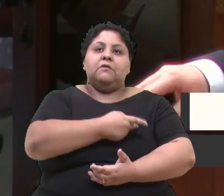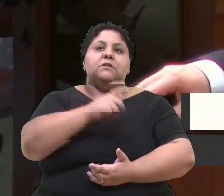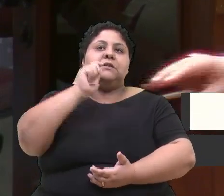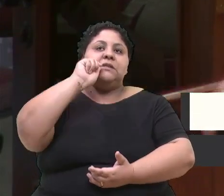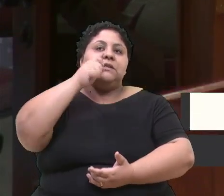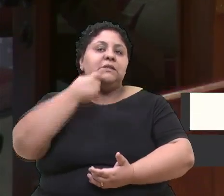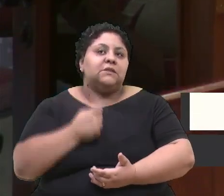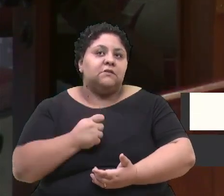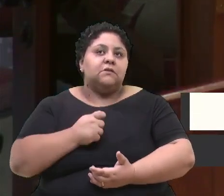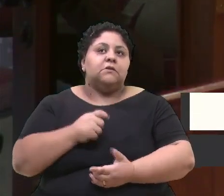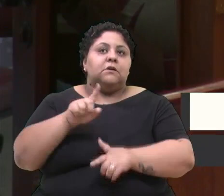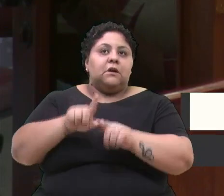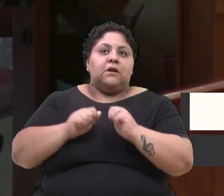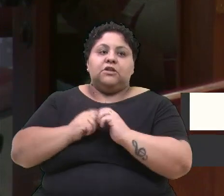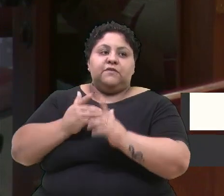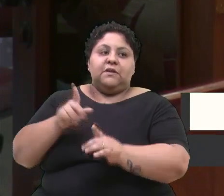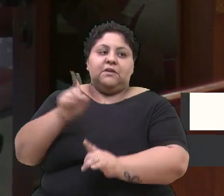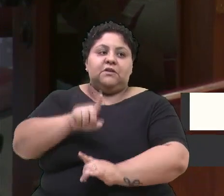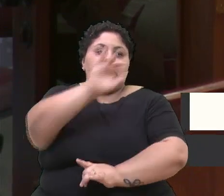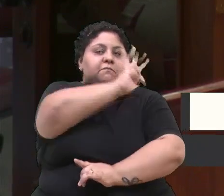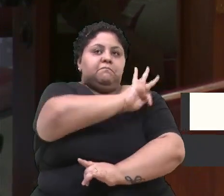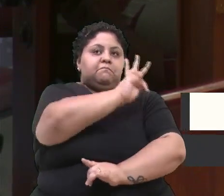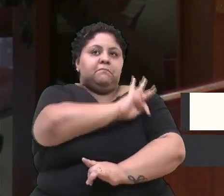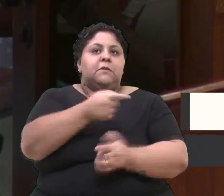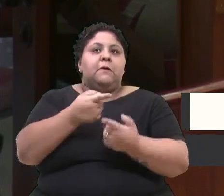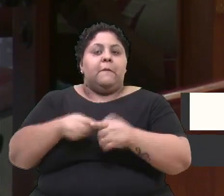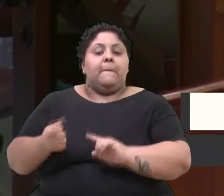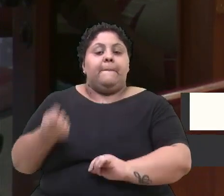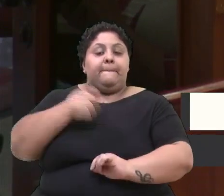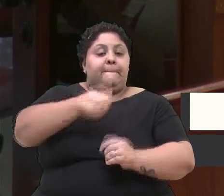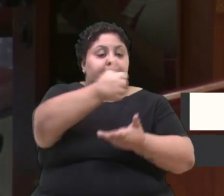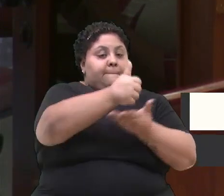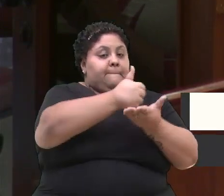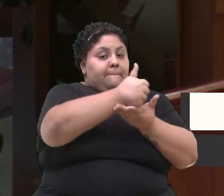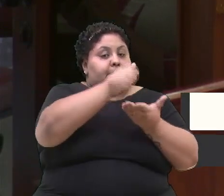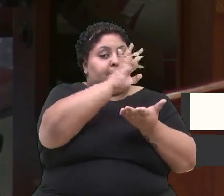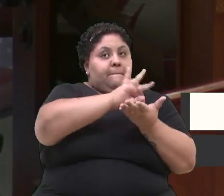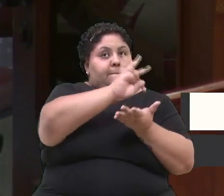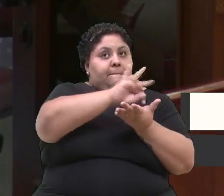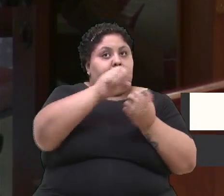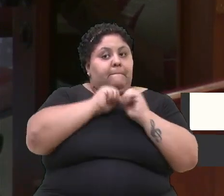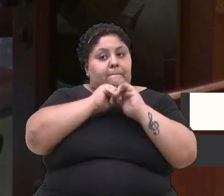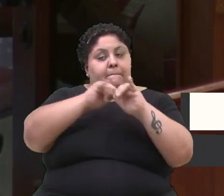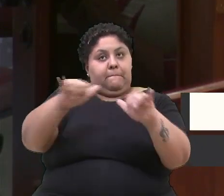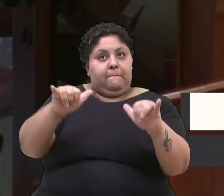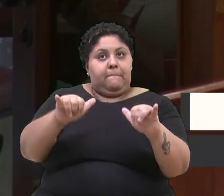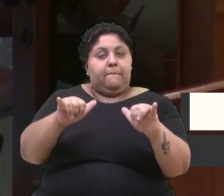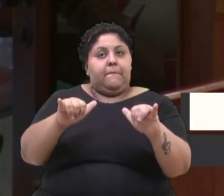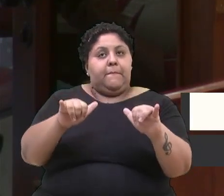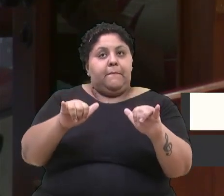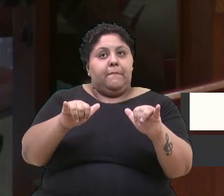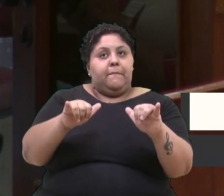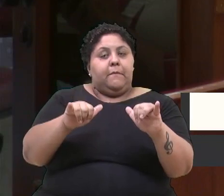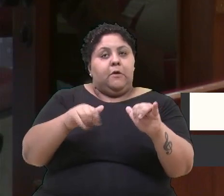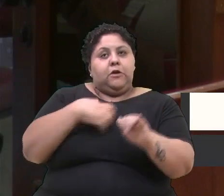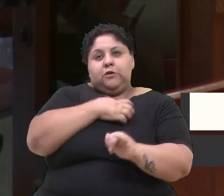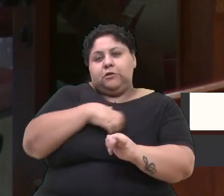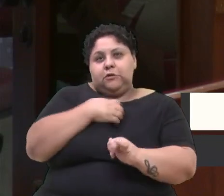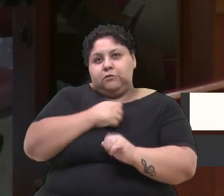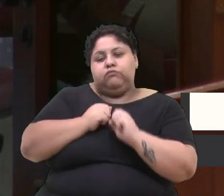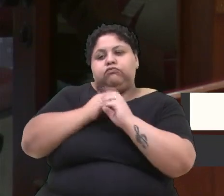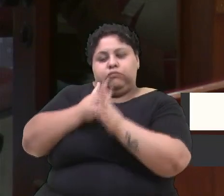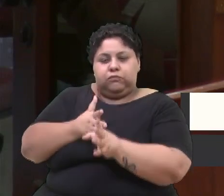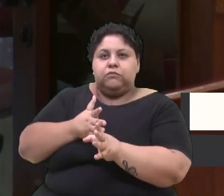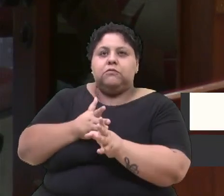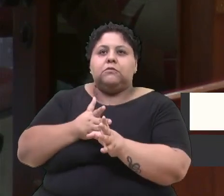do farmacêutico, mas devido à necessidade de embasamento teórico para a divulgação dos complexos mecanismos de ação